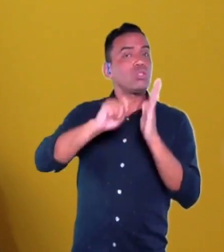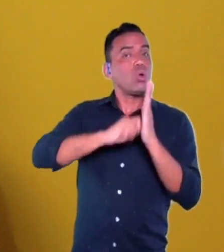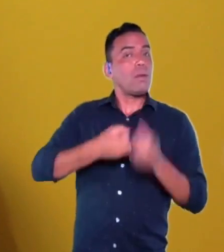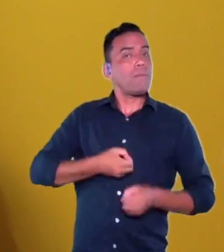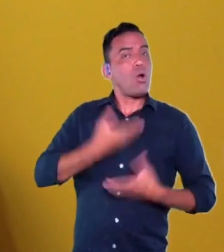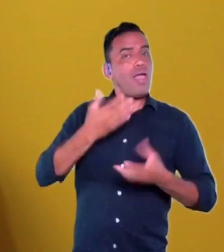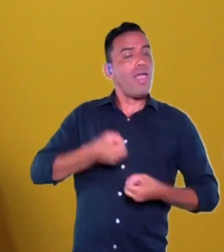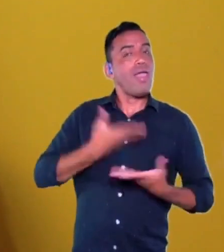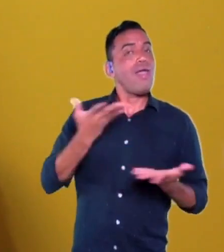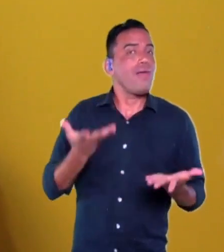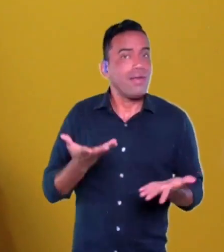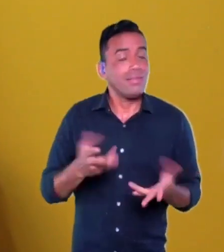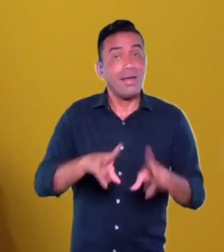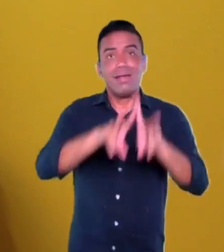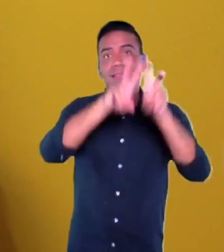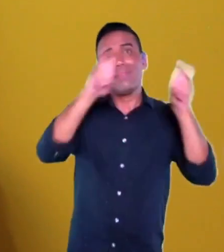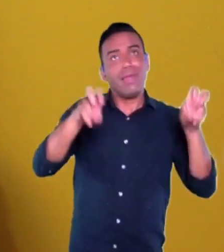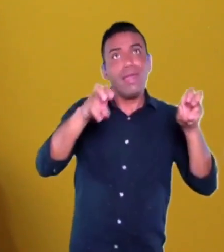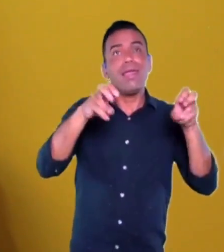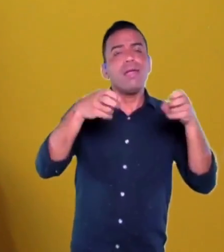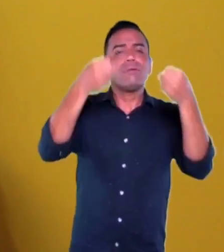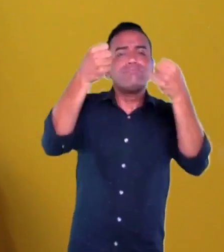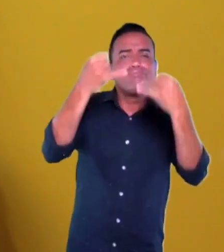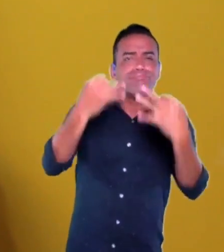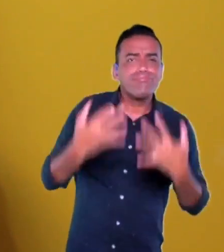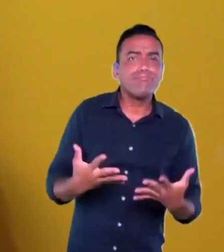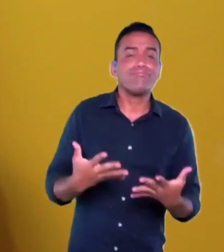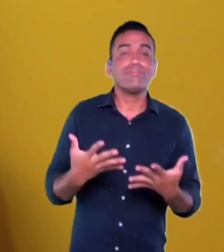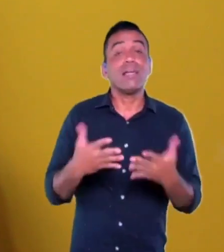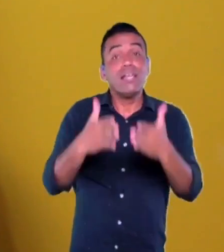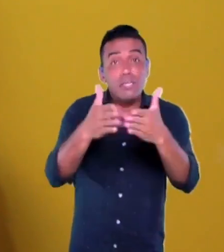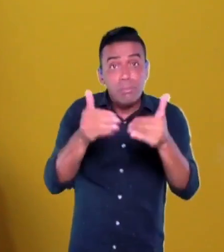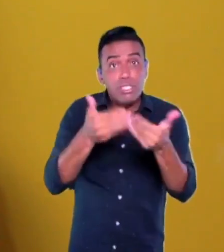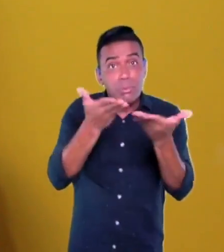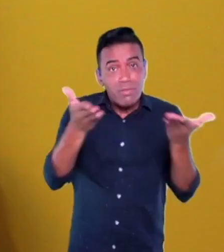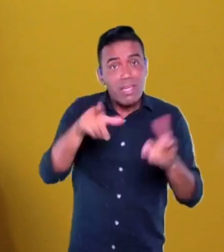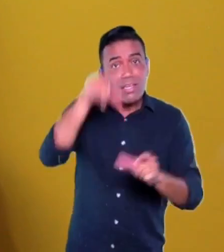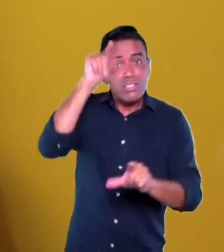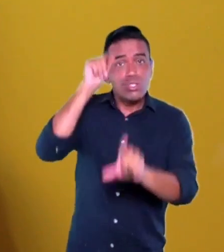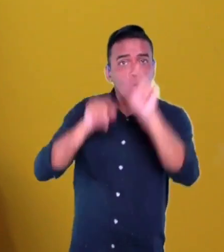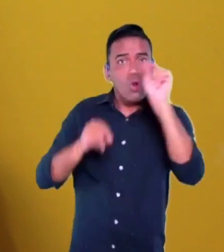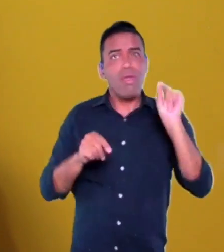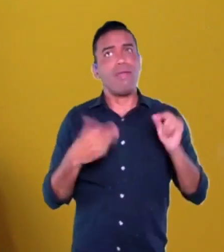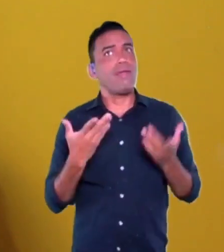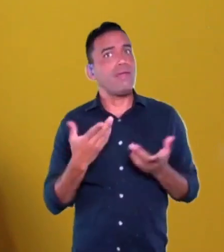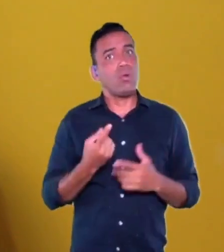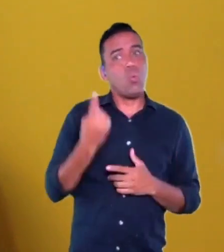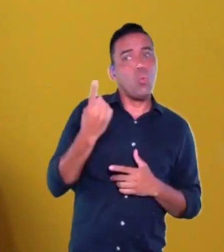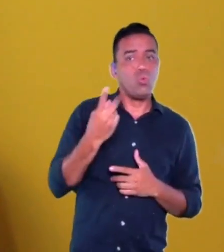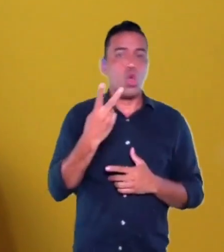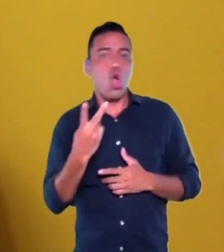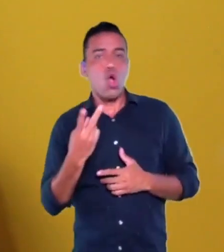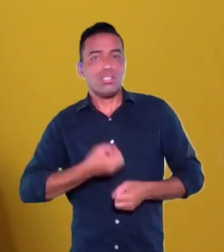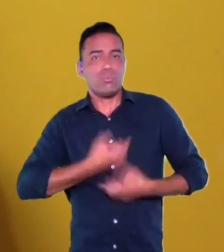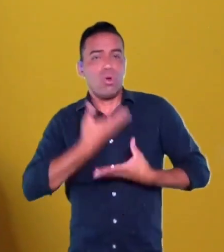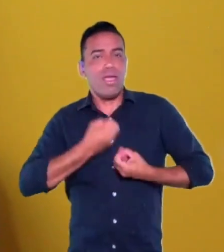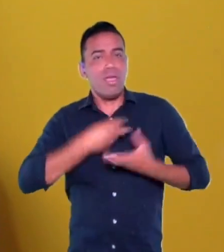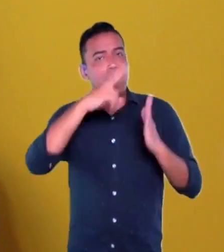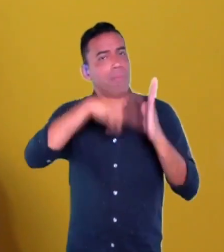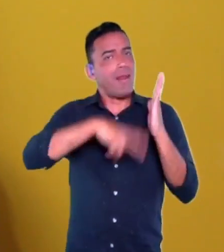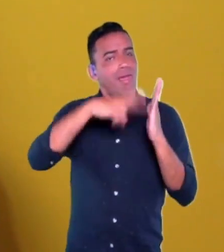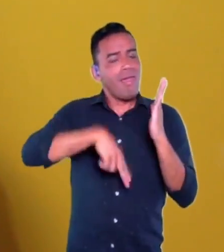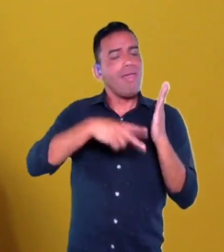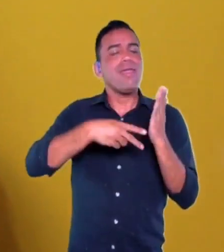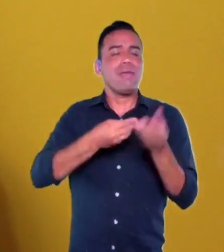falar isso, sobre essa temática, e até te pedir para escolher um ou dois poemas para você ler, para ilustrar para a